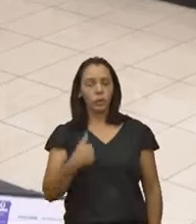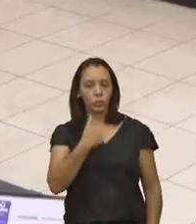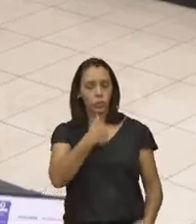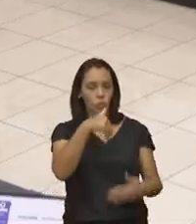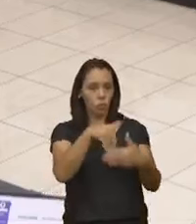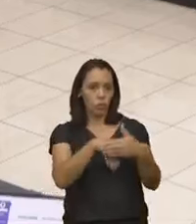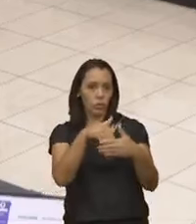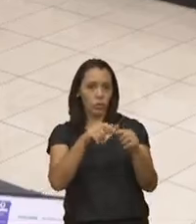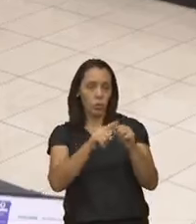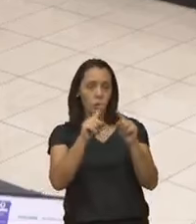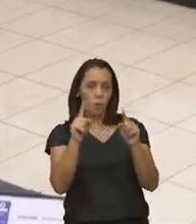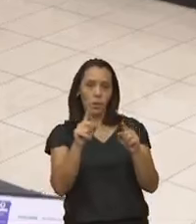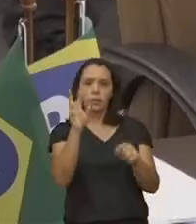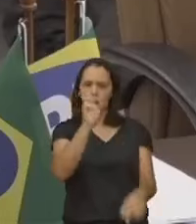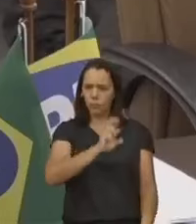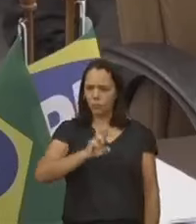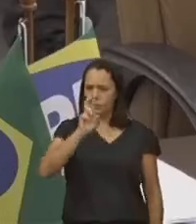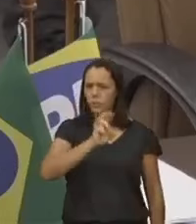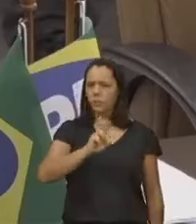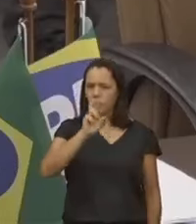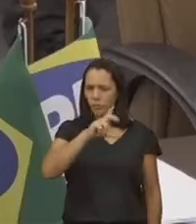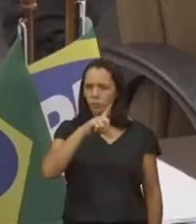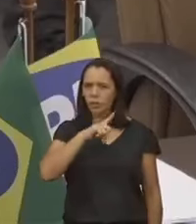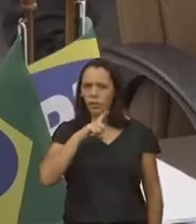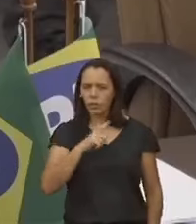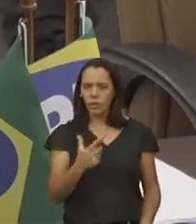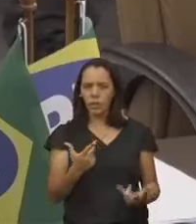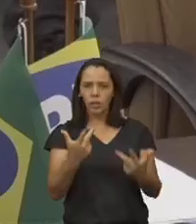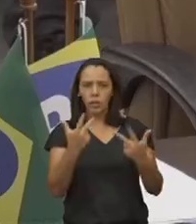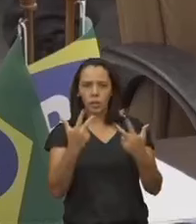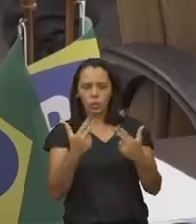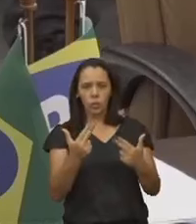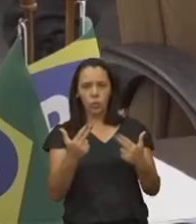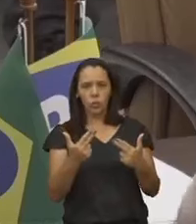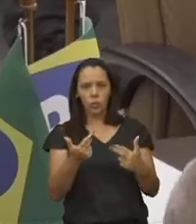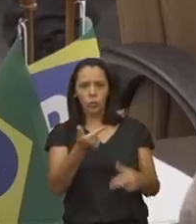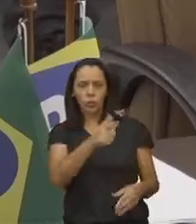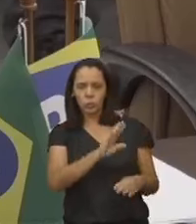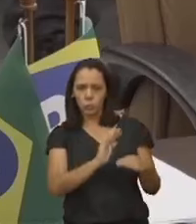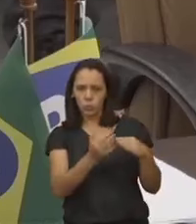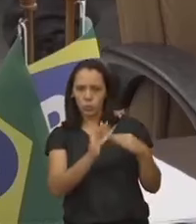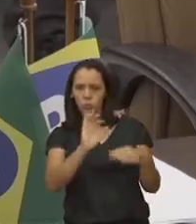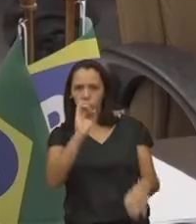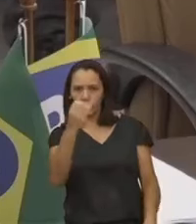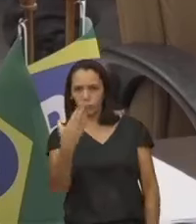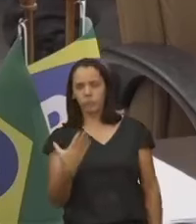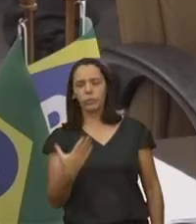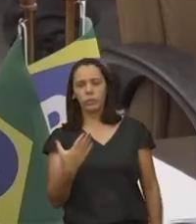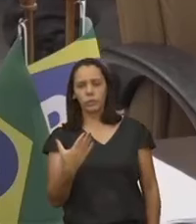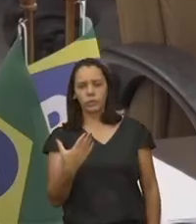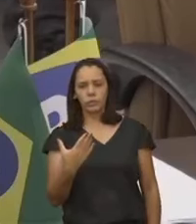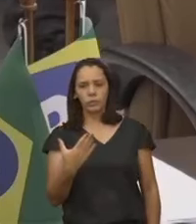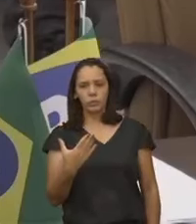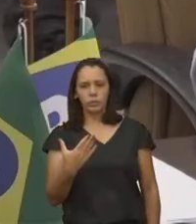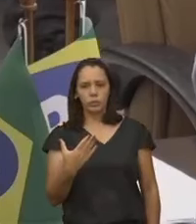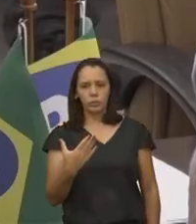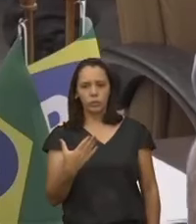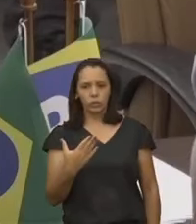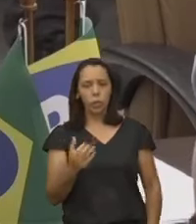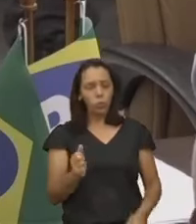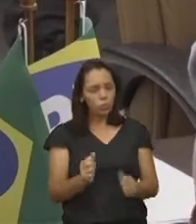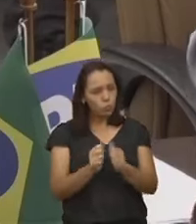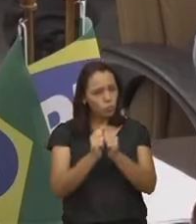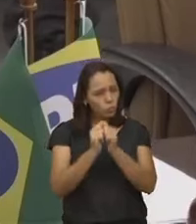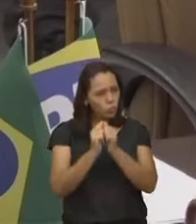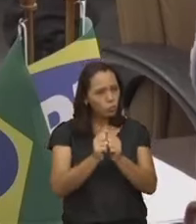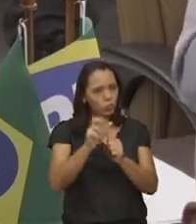vai ficar fiscalizando igualzinho o pessoal do Jardim Veranejal, associação. Não sai do pé do subprefeito